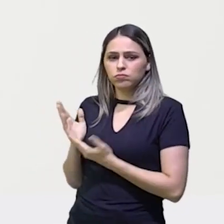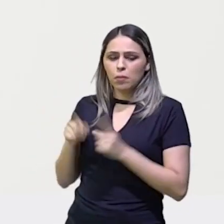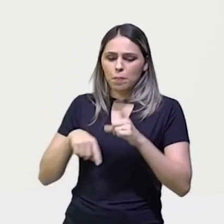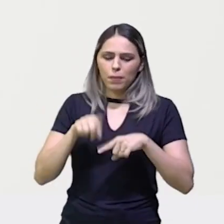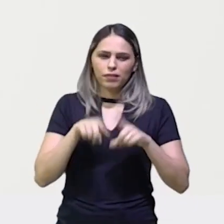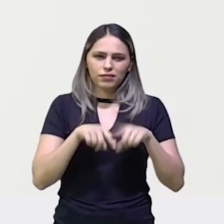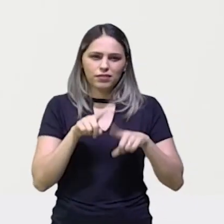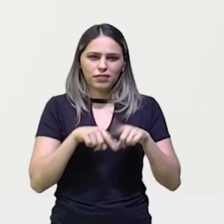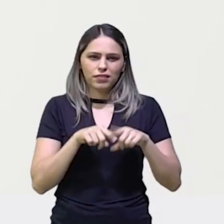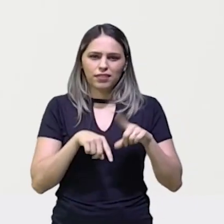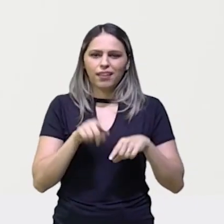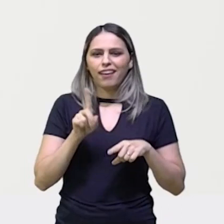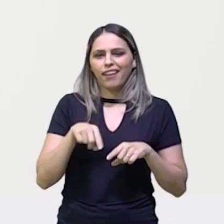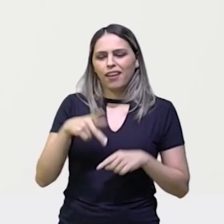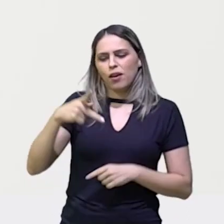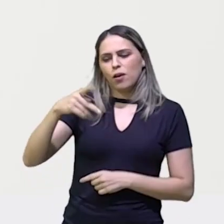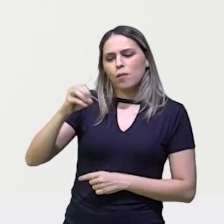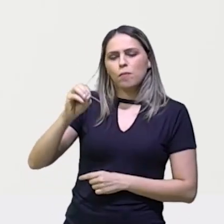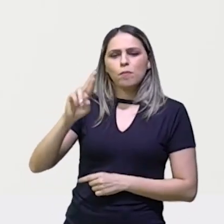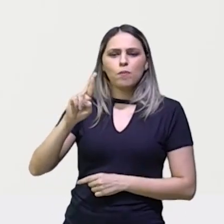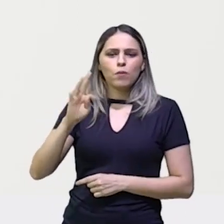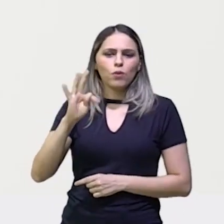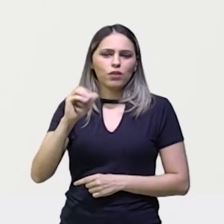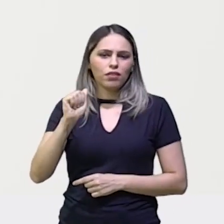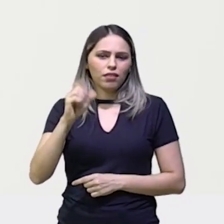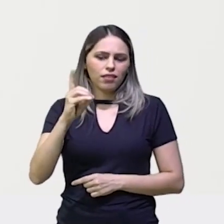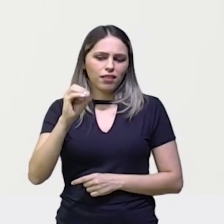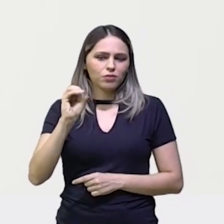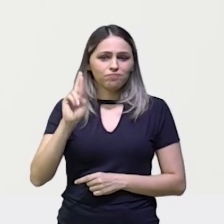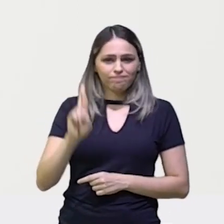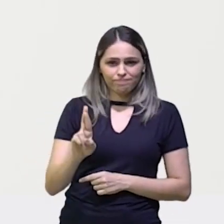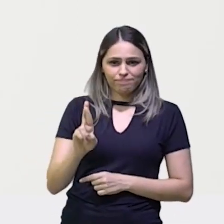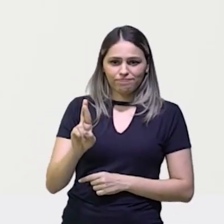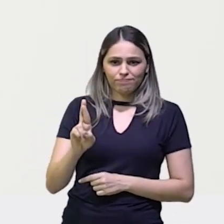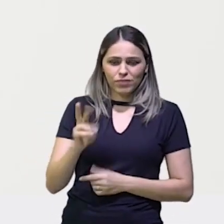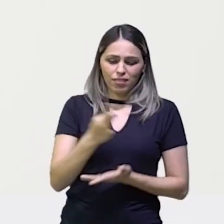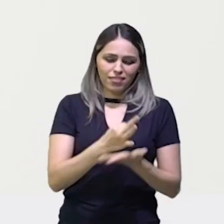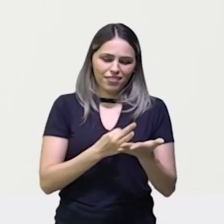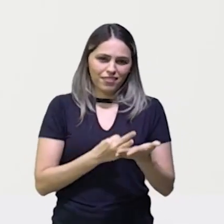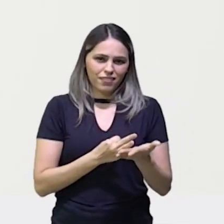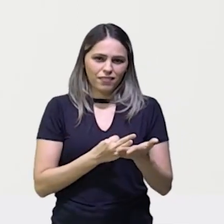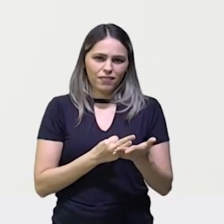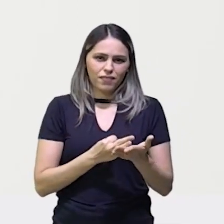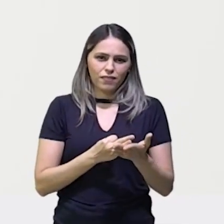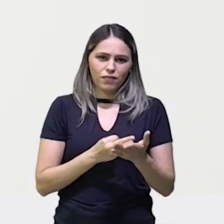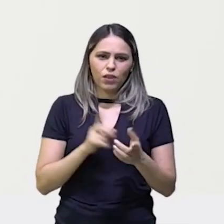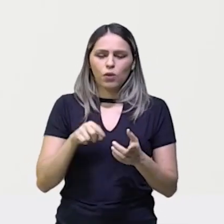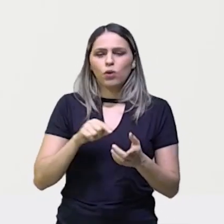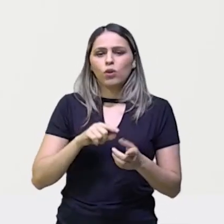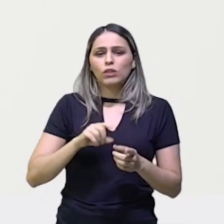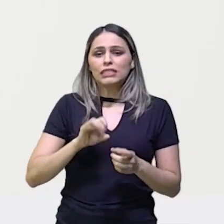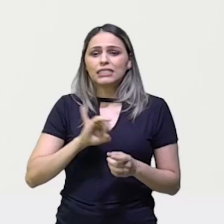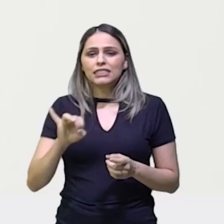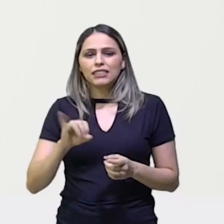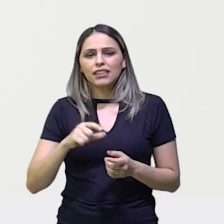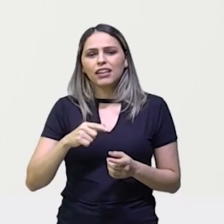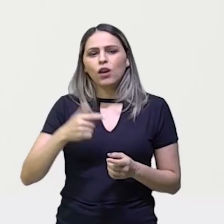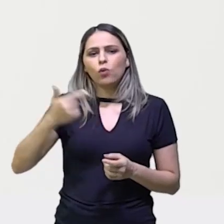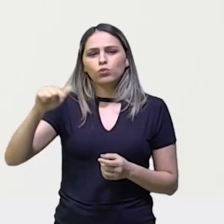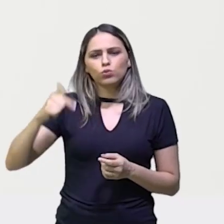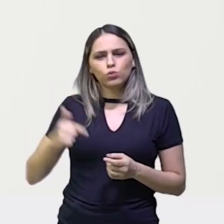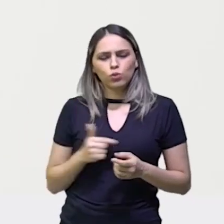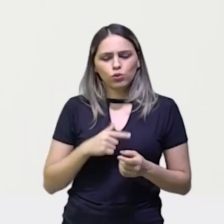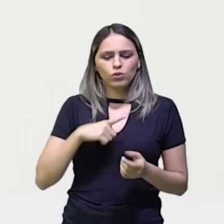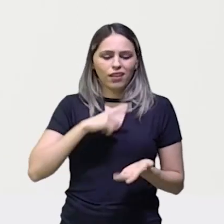quê? Portador textual. Com esses textos aqui se chama gênero textual. Por isso